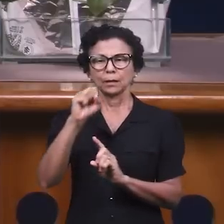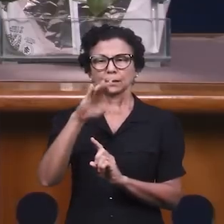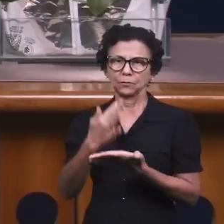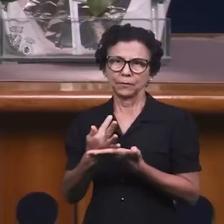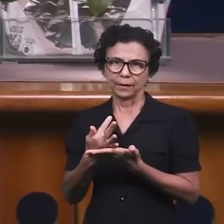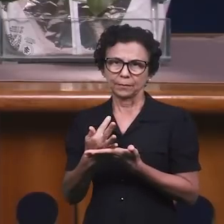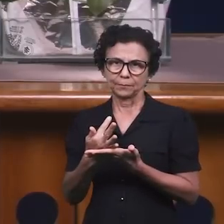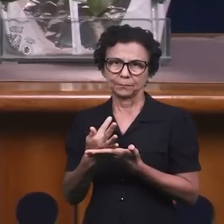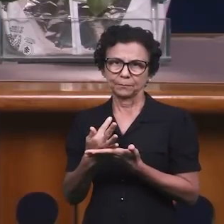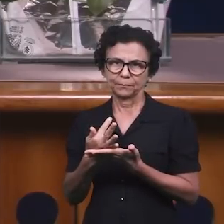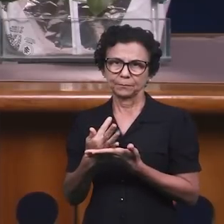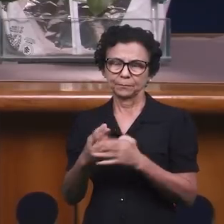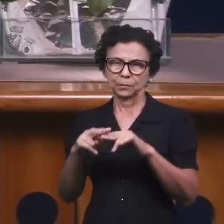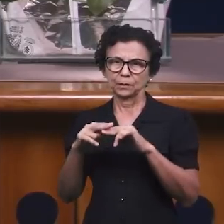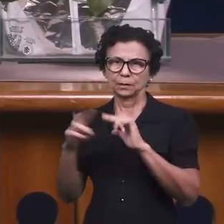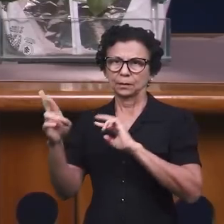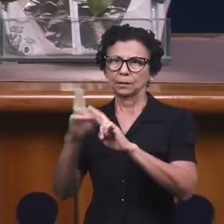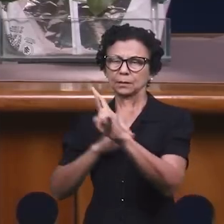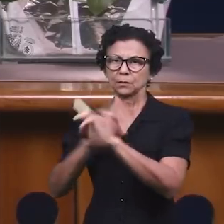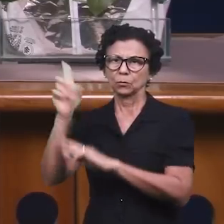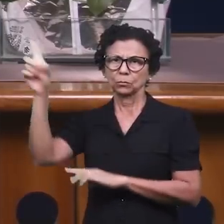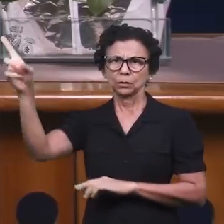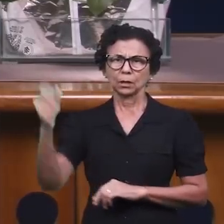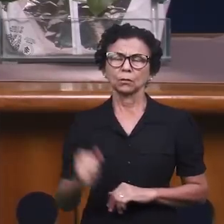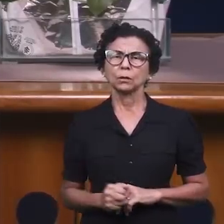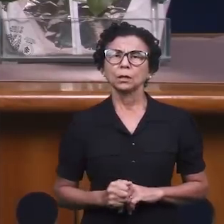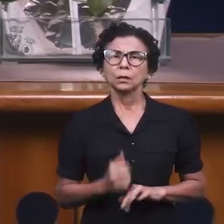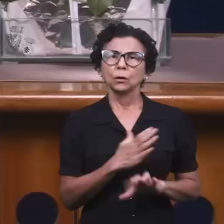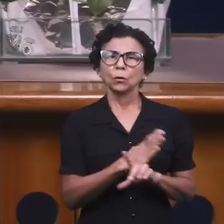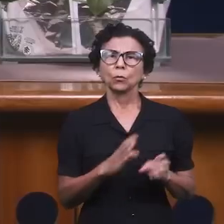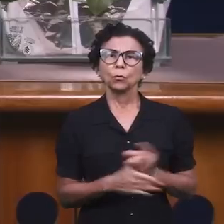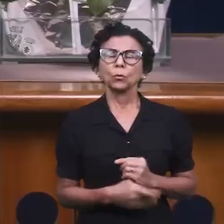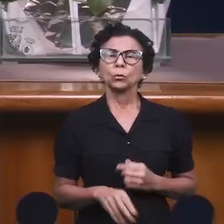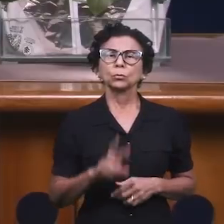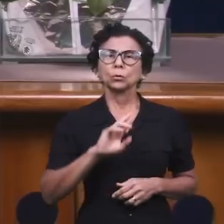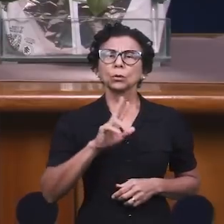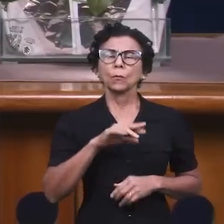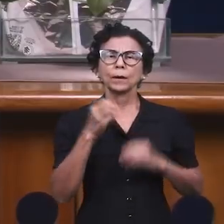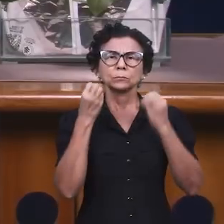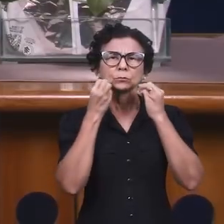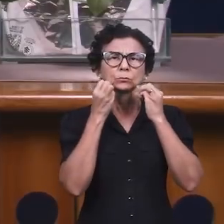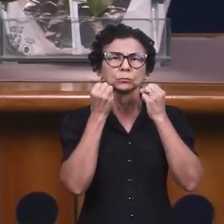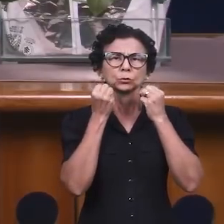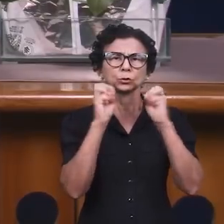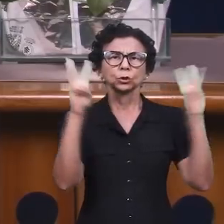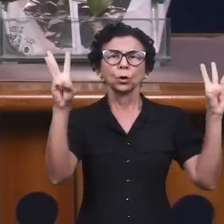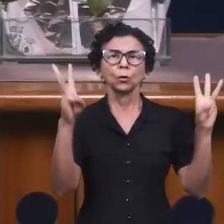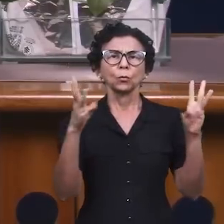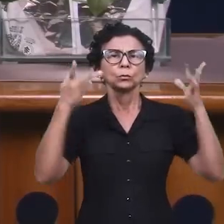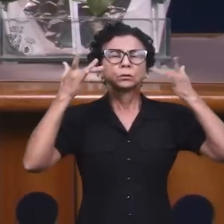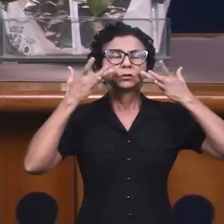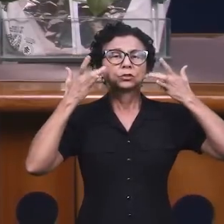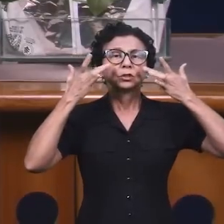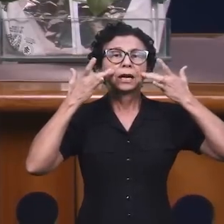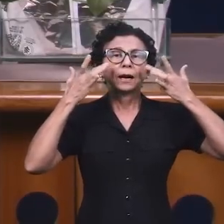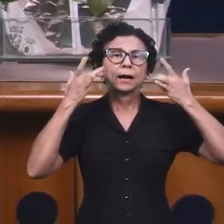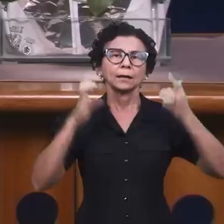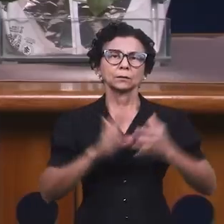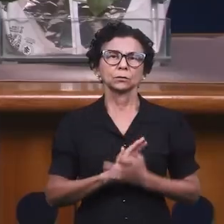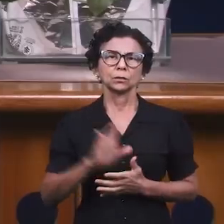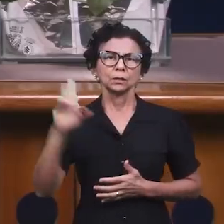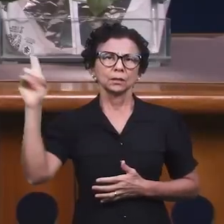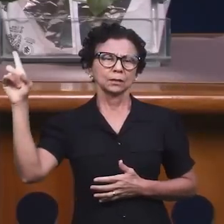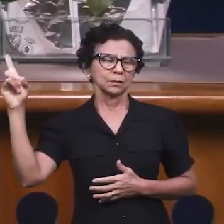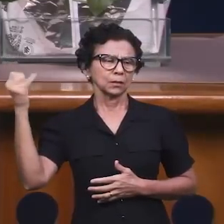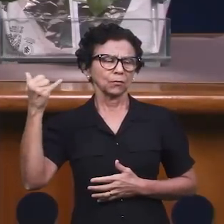Então, o culto não deve ser um ambiente de espetáculo que limita a ação de Deus. mas um momento em que nós podemos